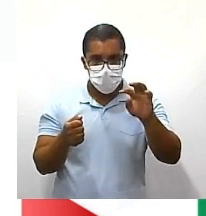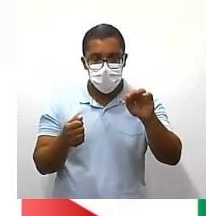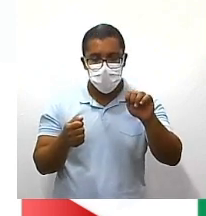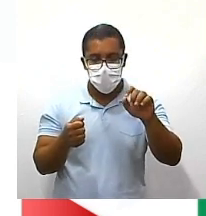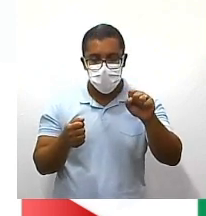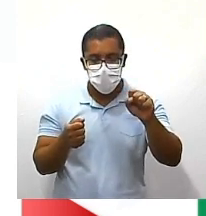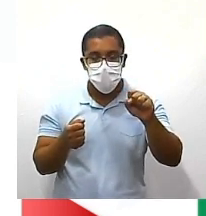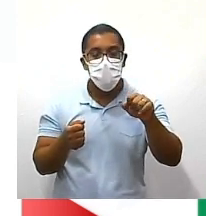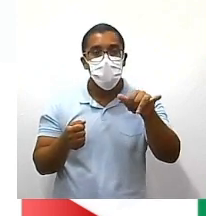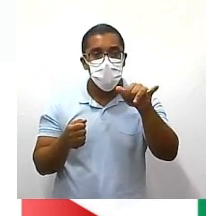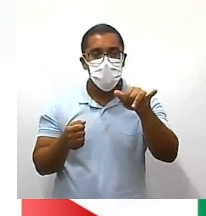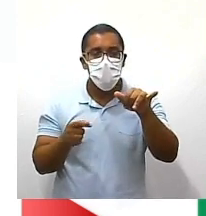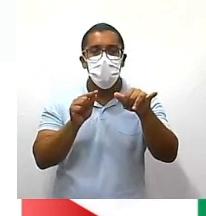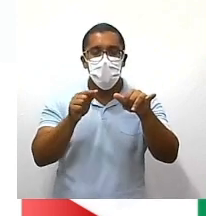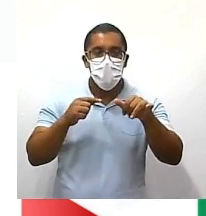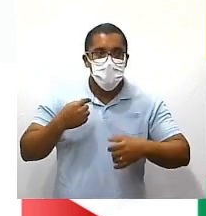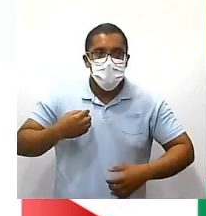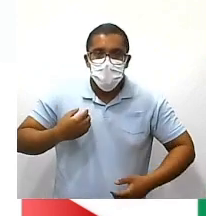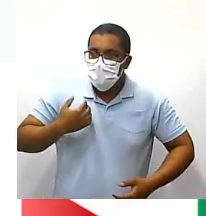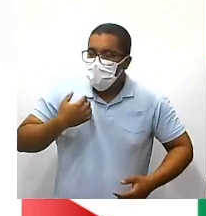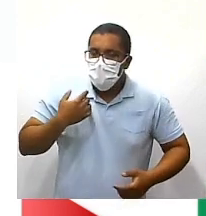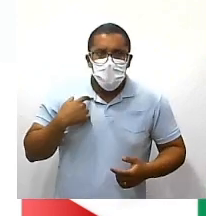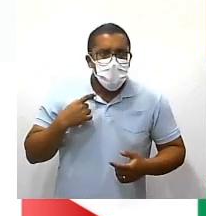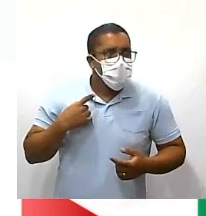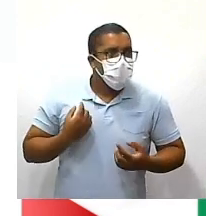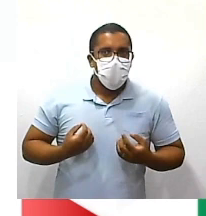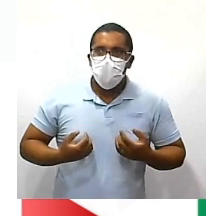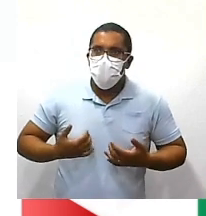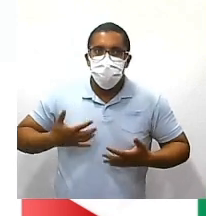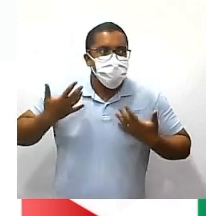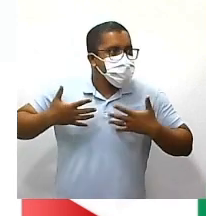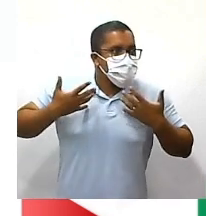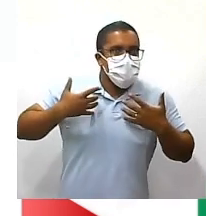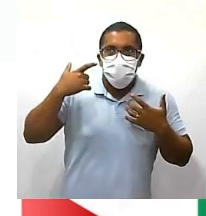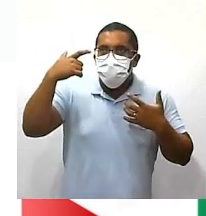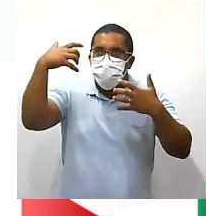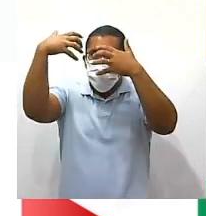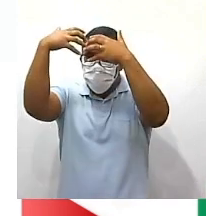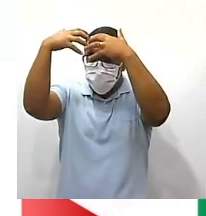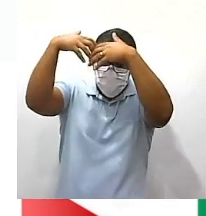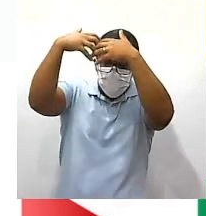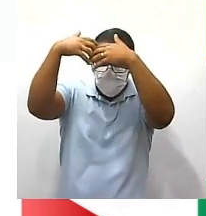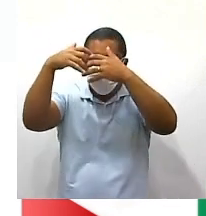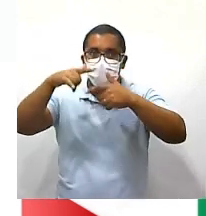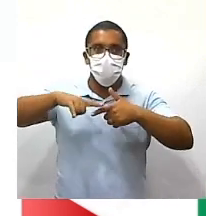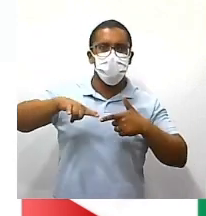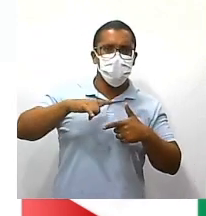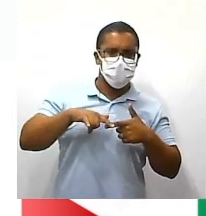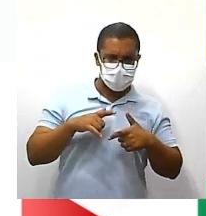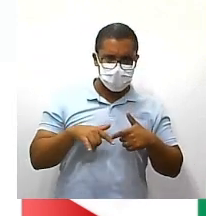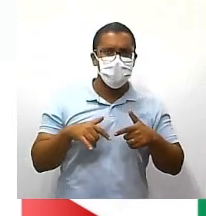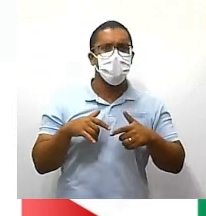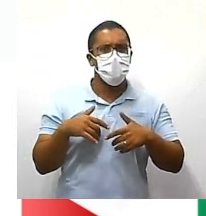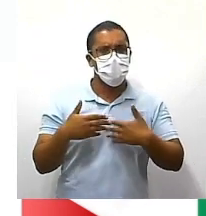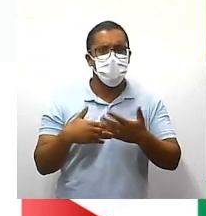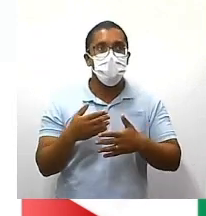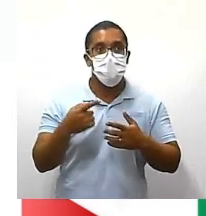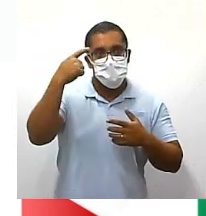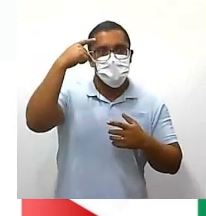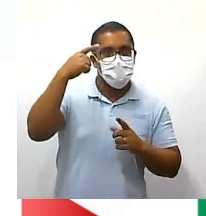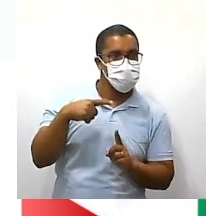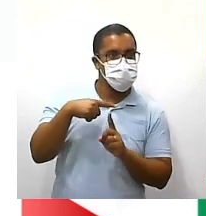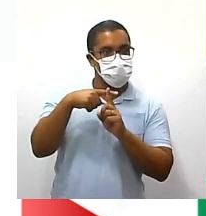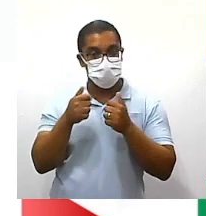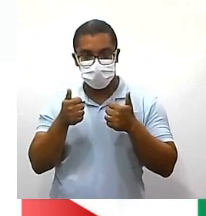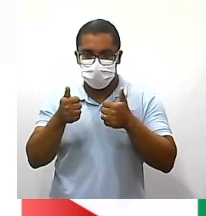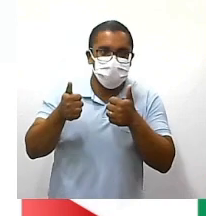Euforia e confusão mental, que a princípio vão trazer sensações positivas para